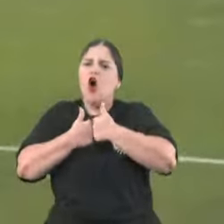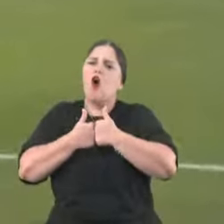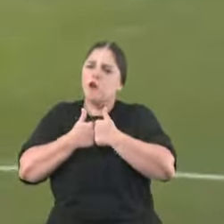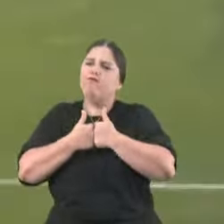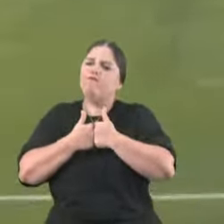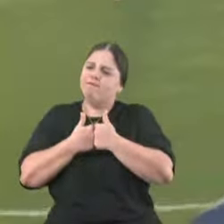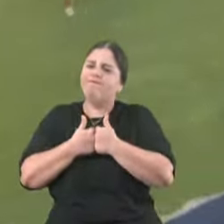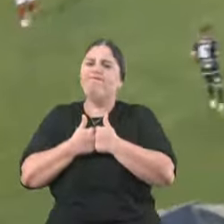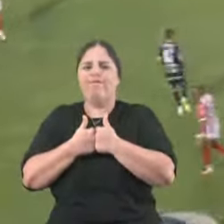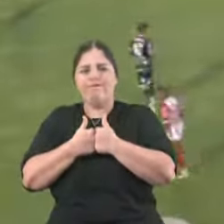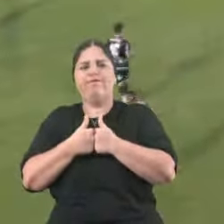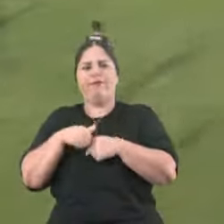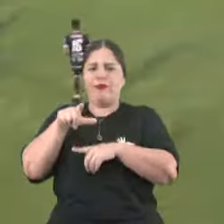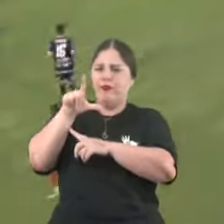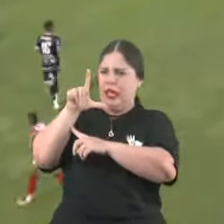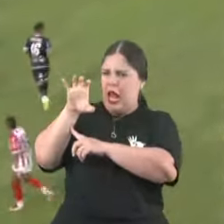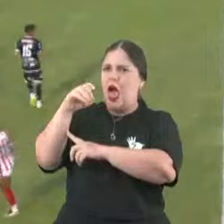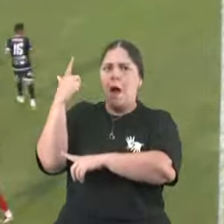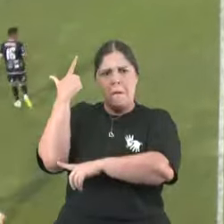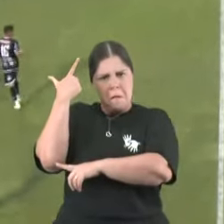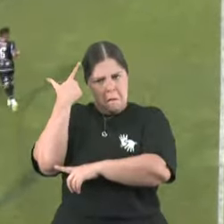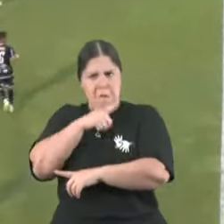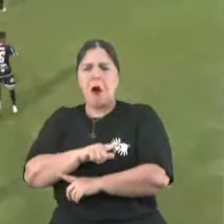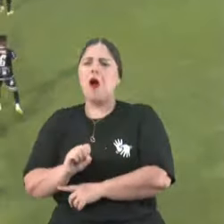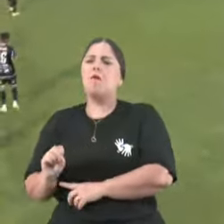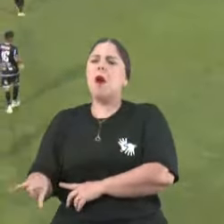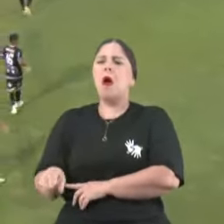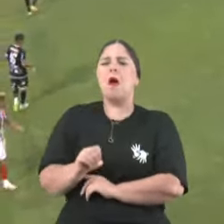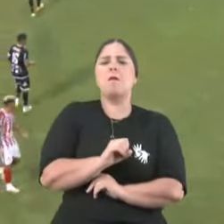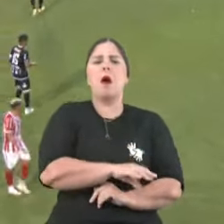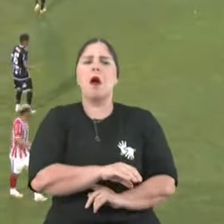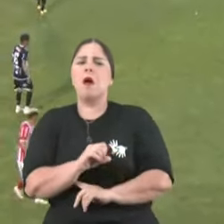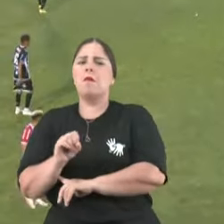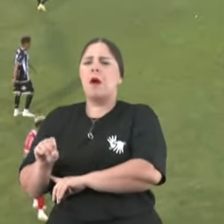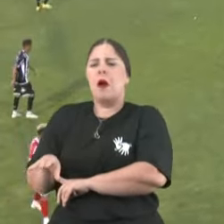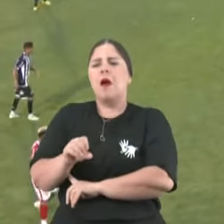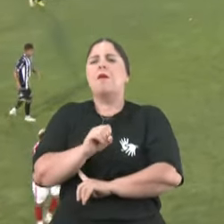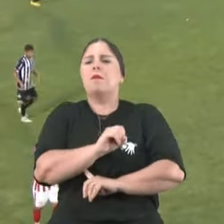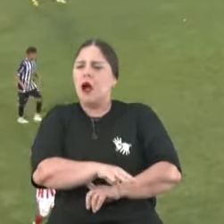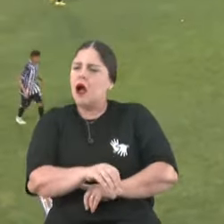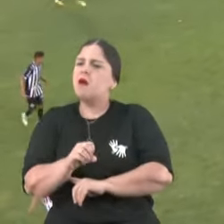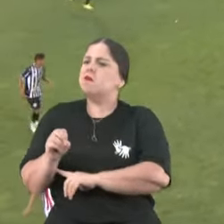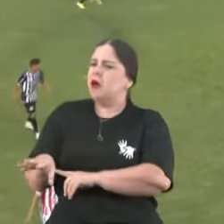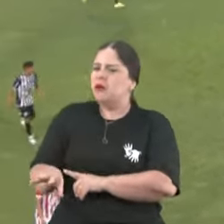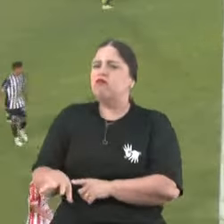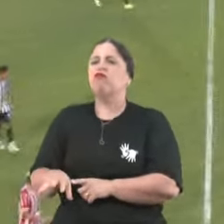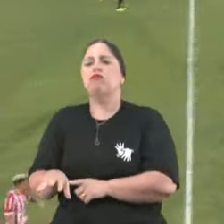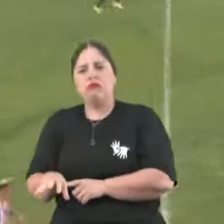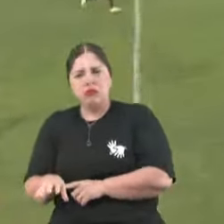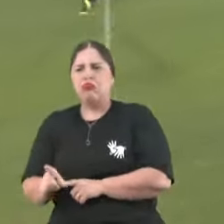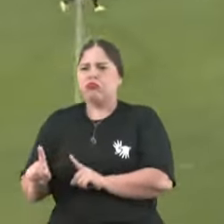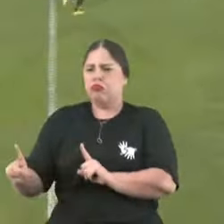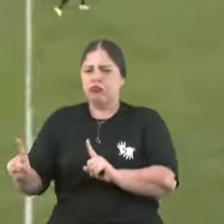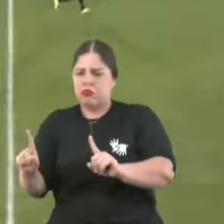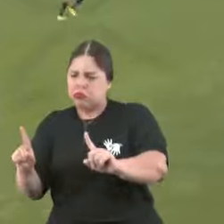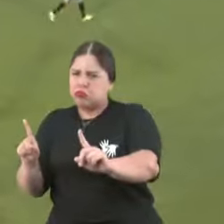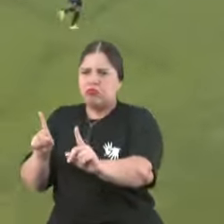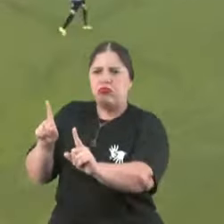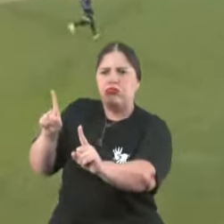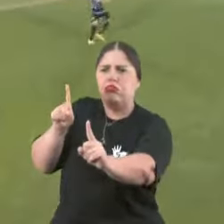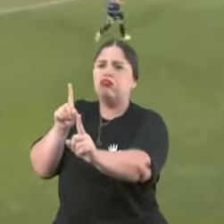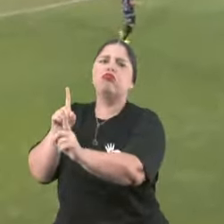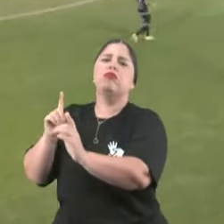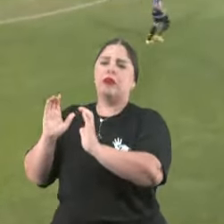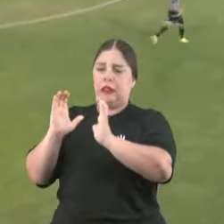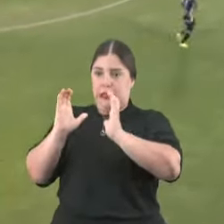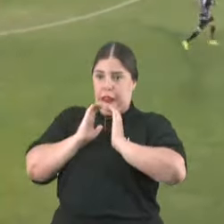O Léo não conseguiu dominar bem na primeira, mas na sobra, que foi com ele mesmo. Ele volta o jogo com o Alemão e o CRB sai com